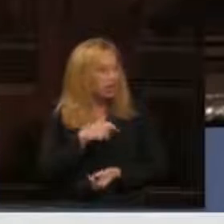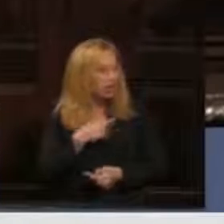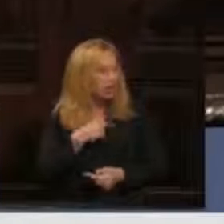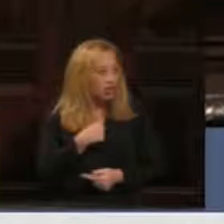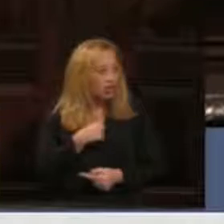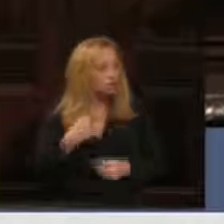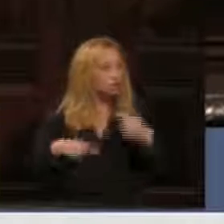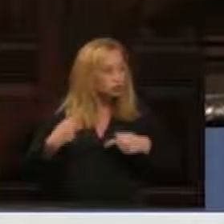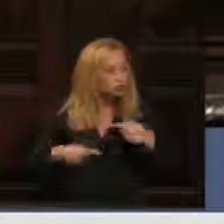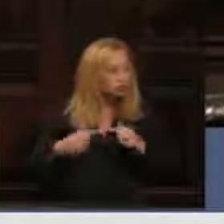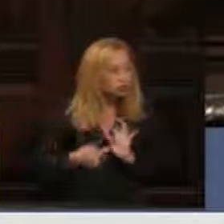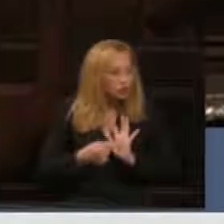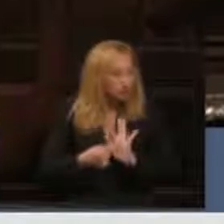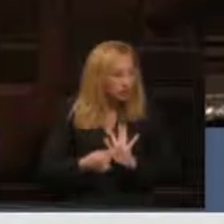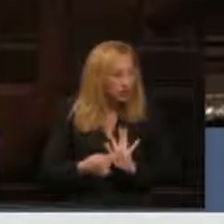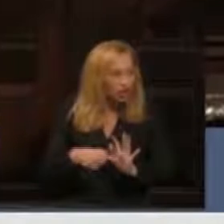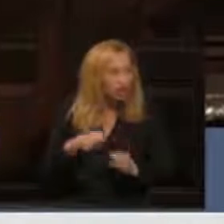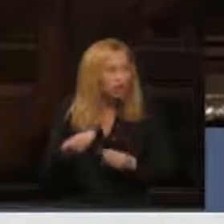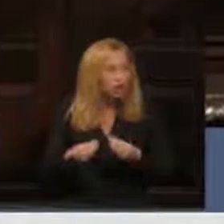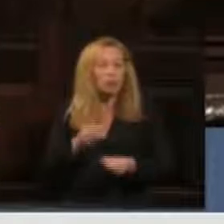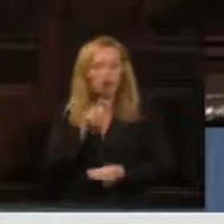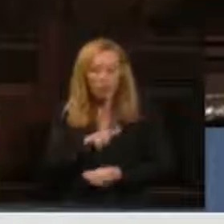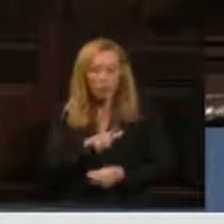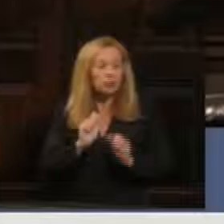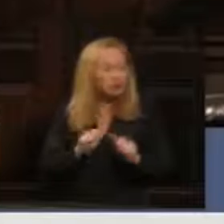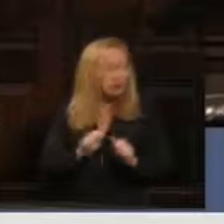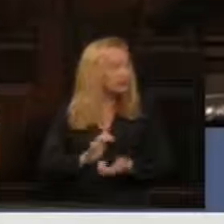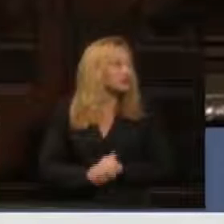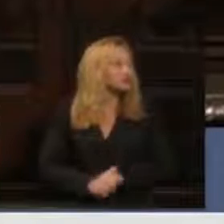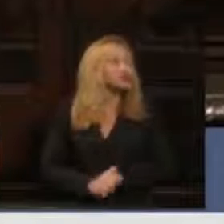para demonstrar como isso era possível